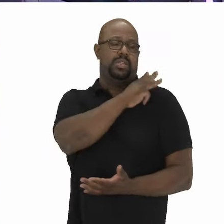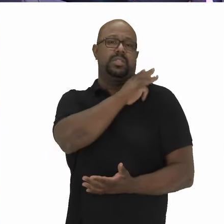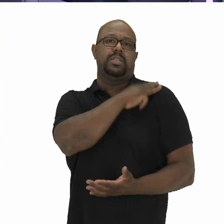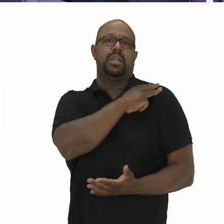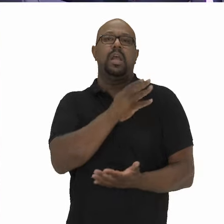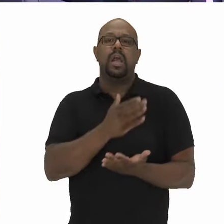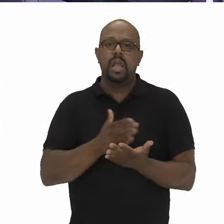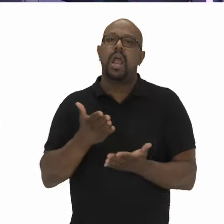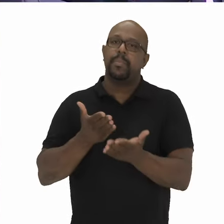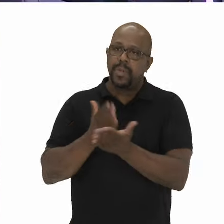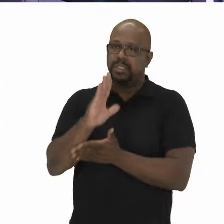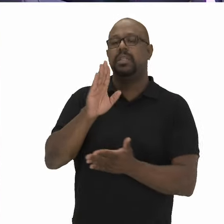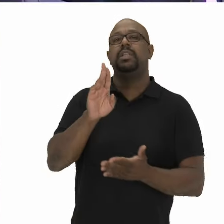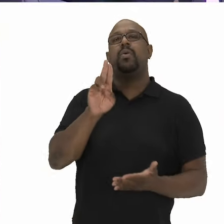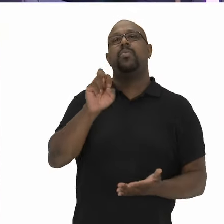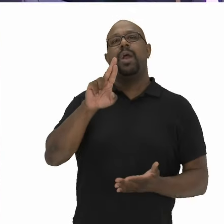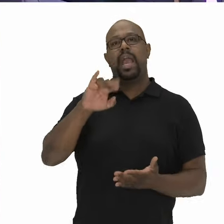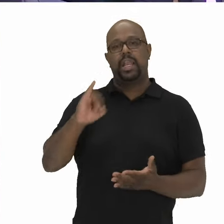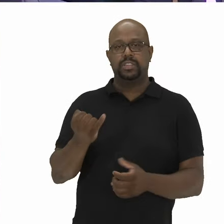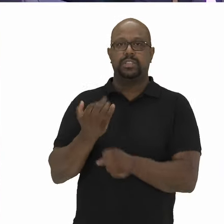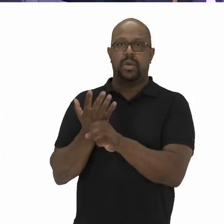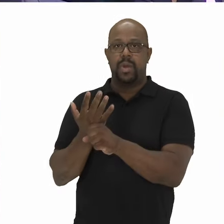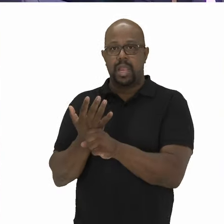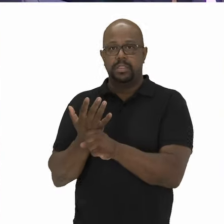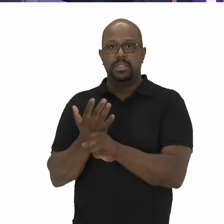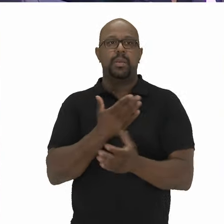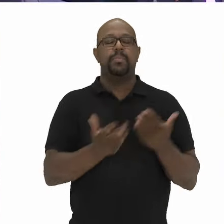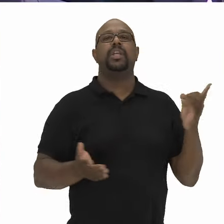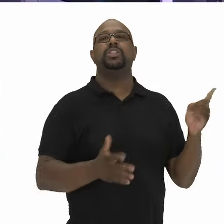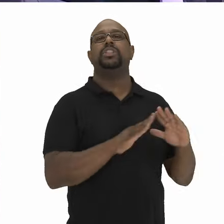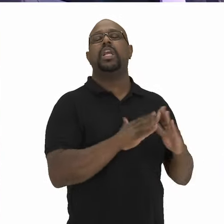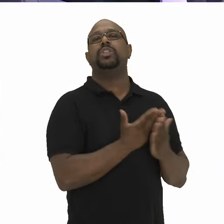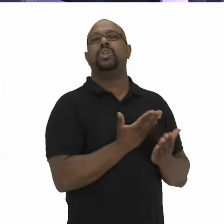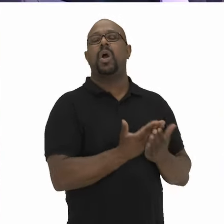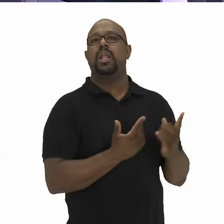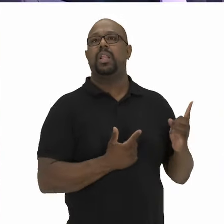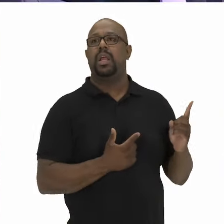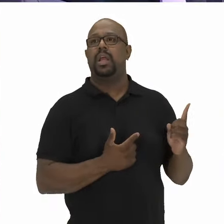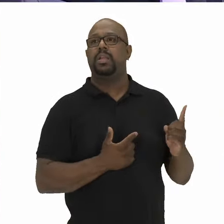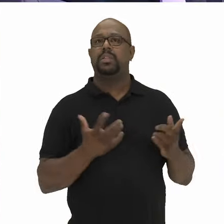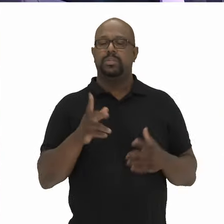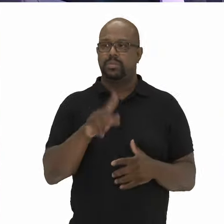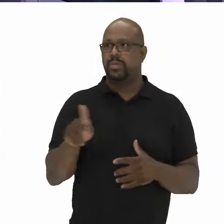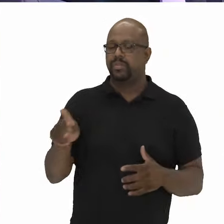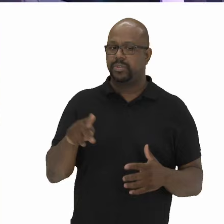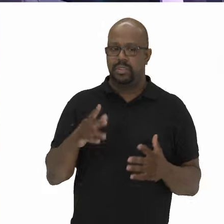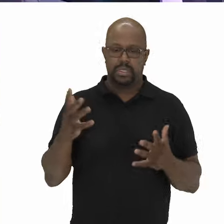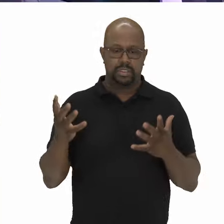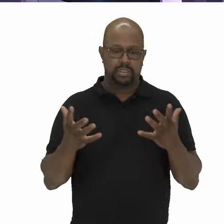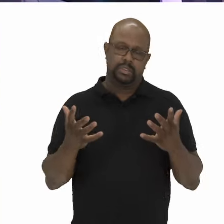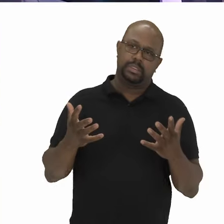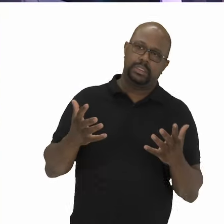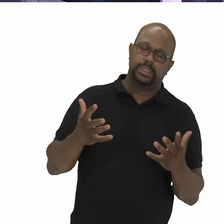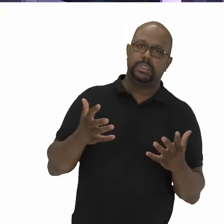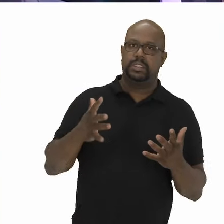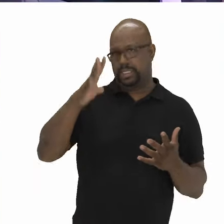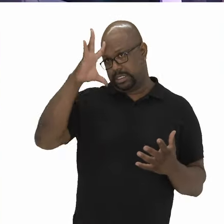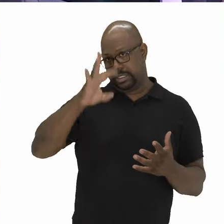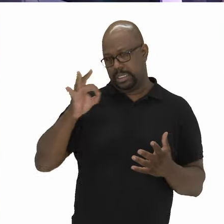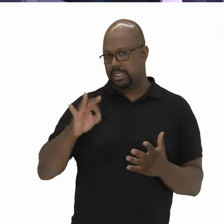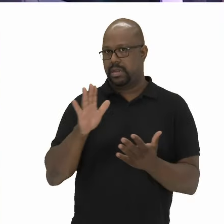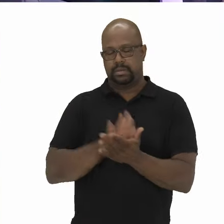Ensino Médio já que eu passei na werge e repeti no colégio então assim os professores